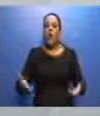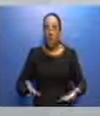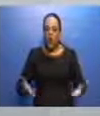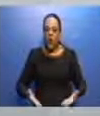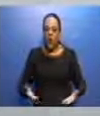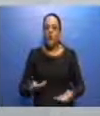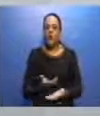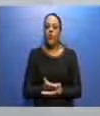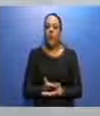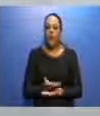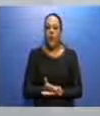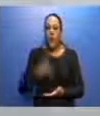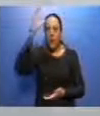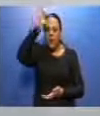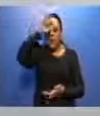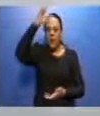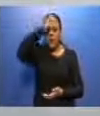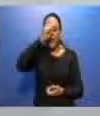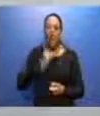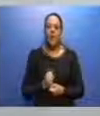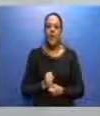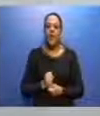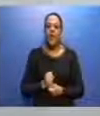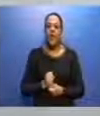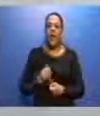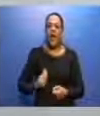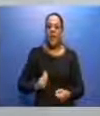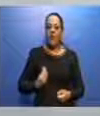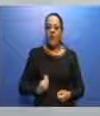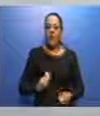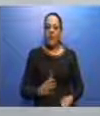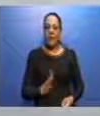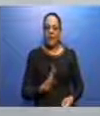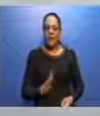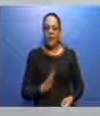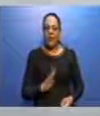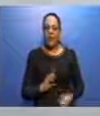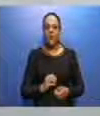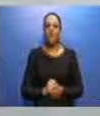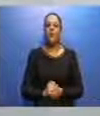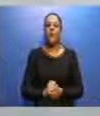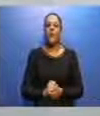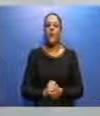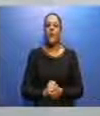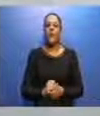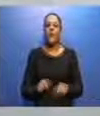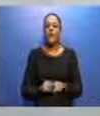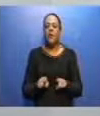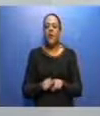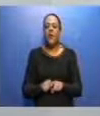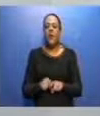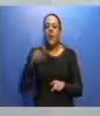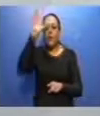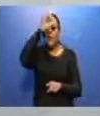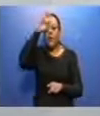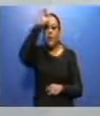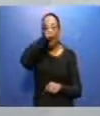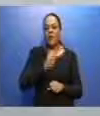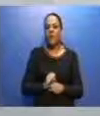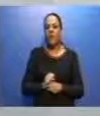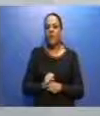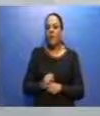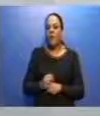vamos encerrar a temática das cidades e vamos falar um pouquinho aí sobre o êxodo rural